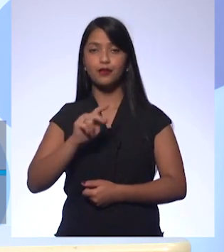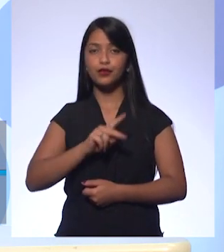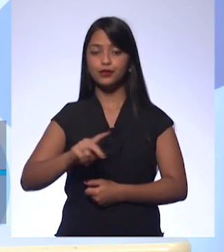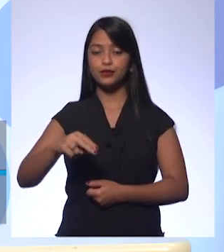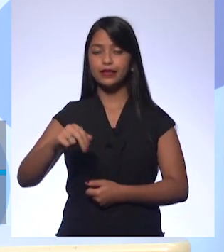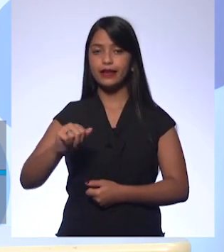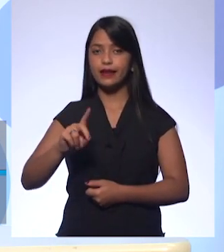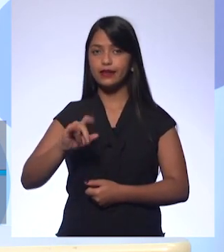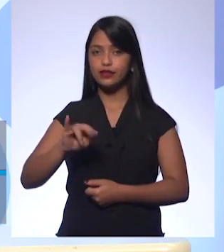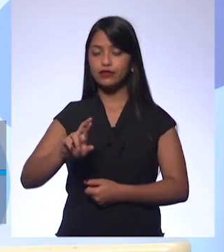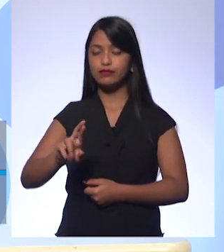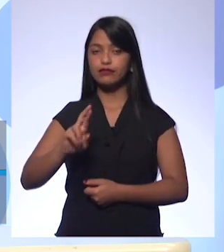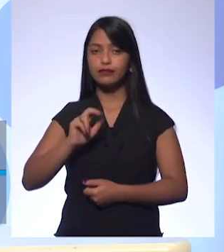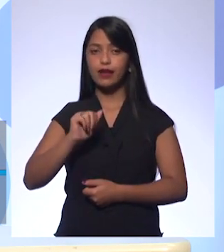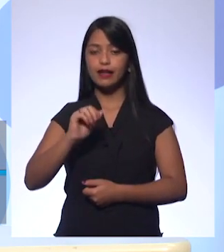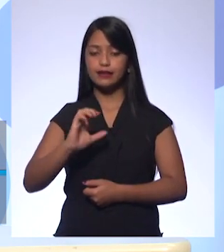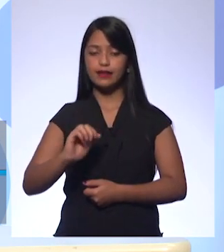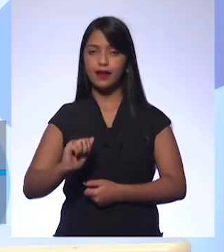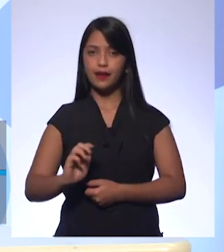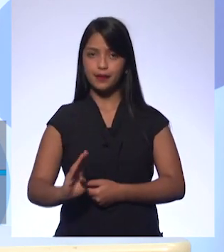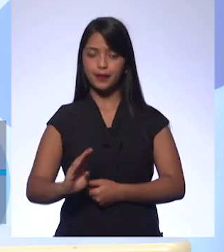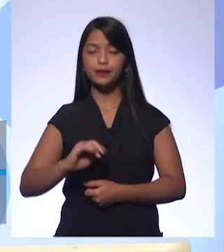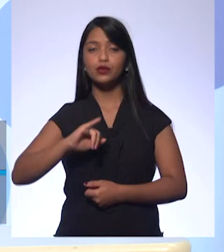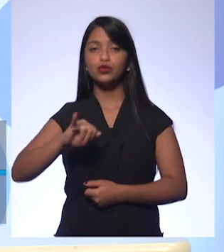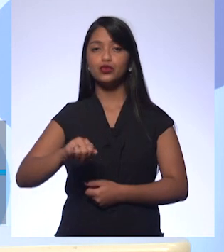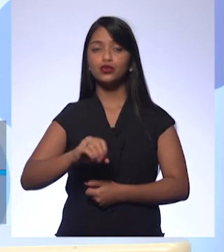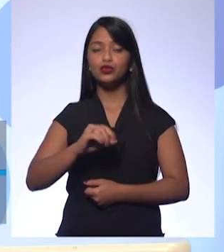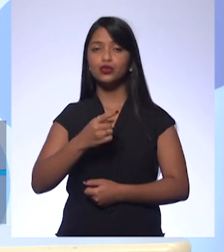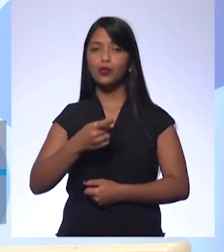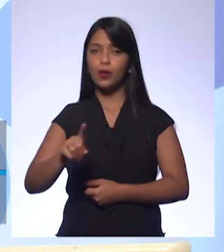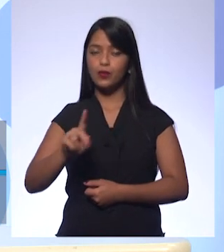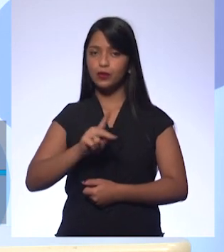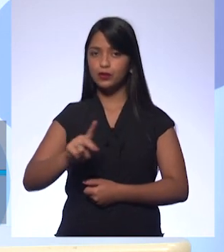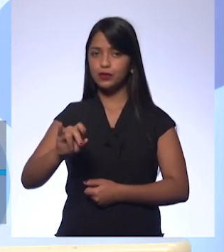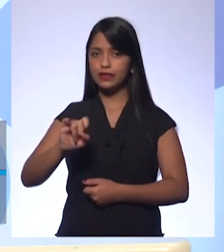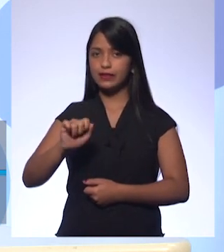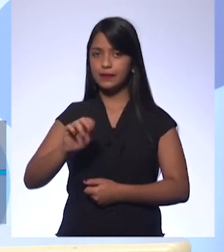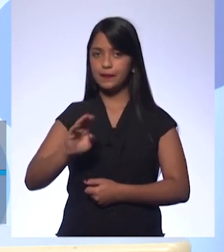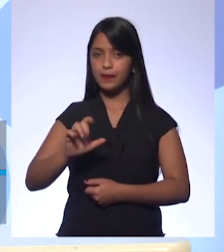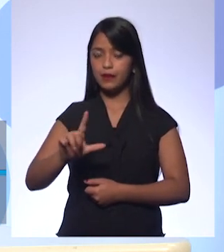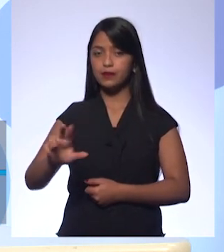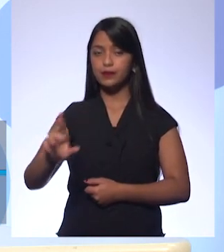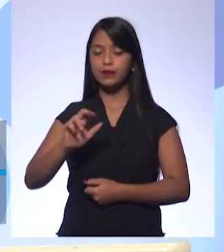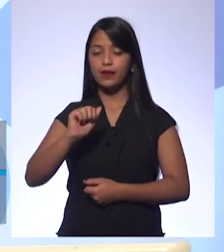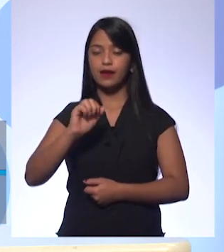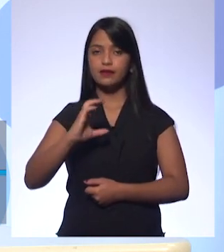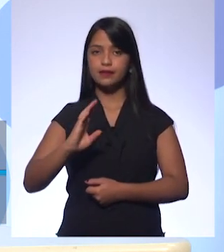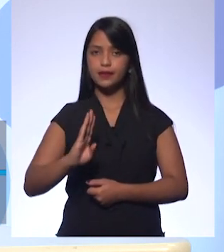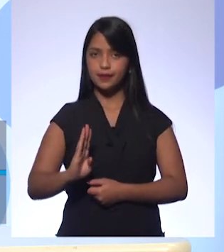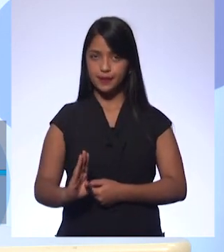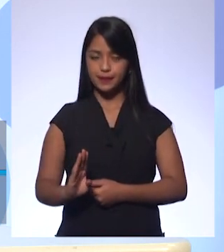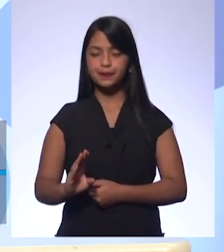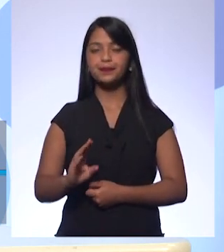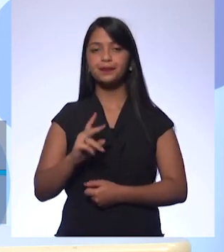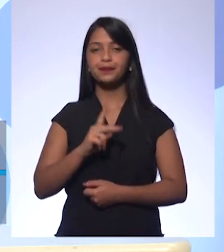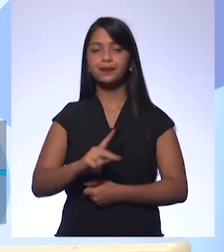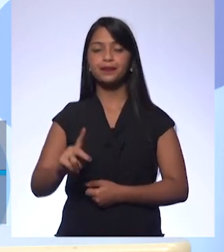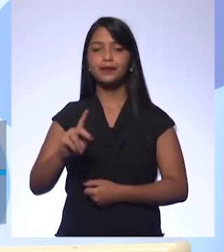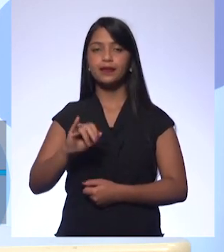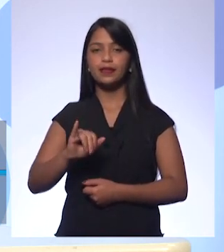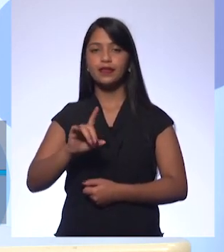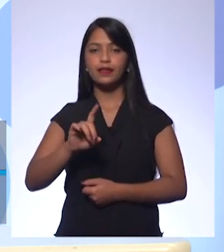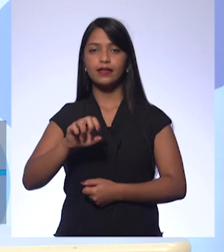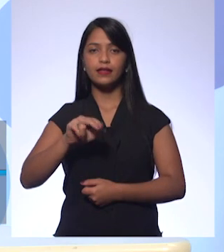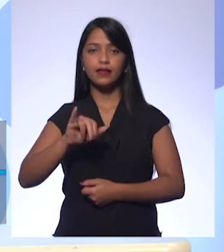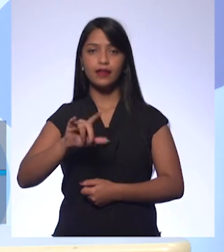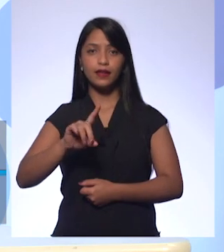B. João Eduardo, da Pro Isabel, A, C, B, B. Da Pro Edenilda, Isabela, A,